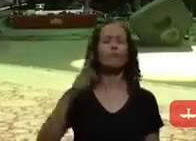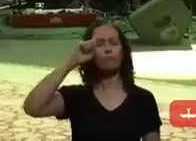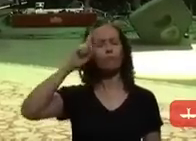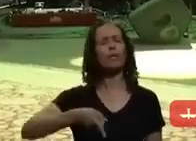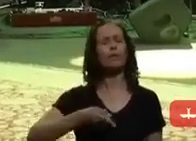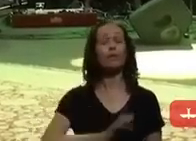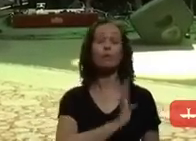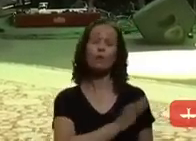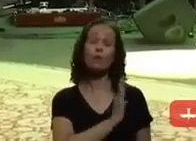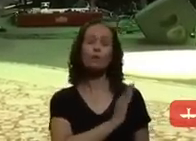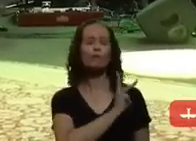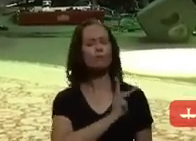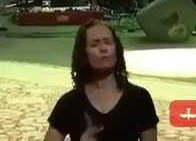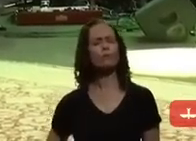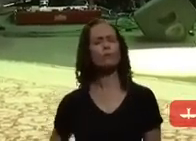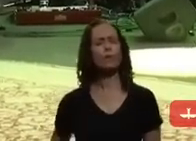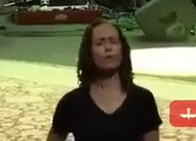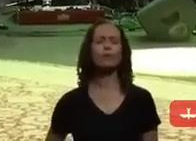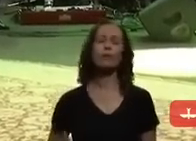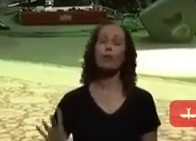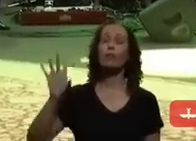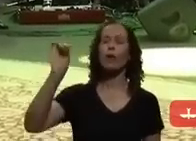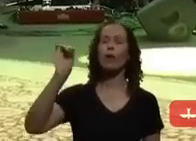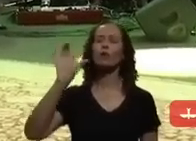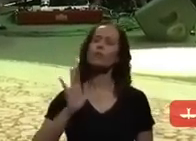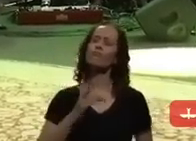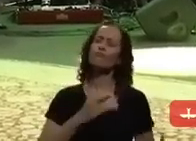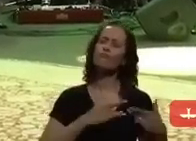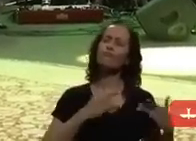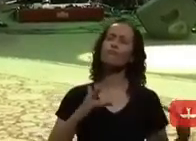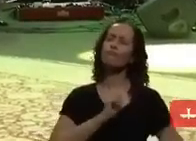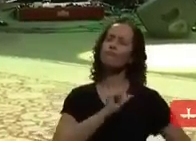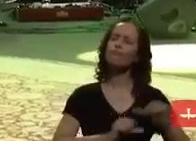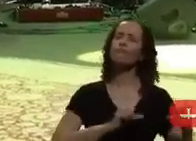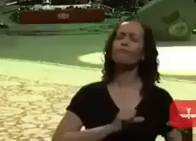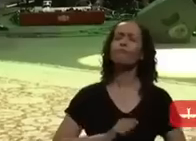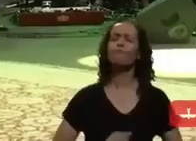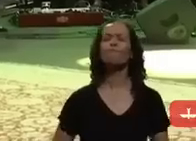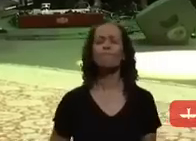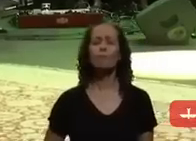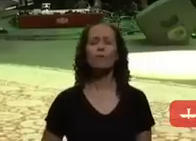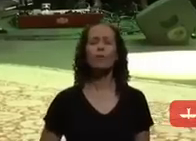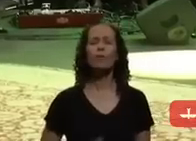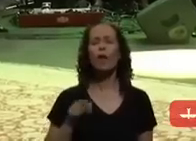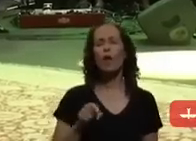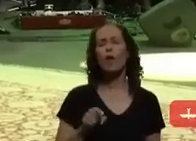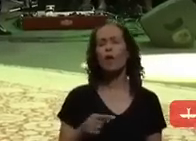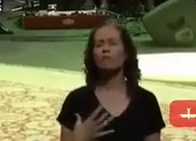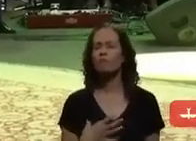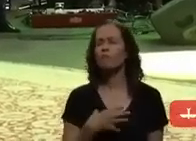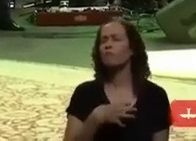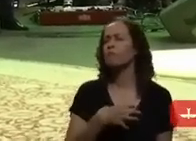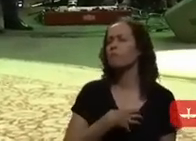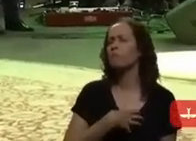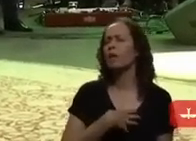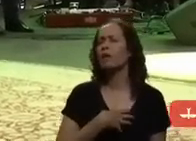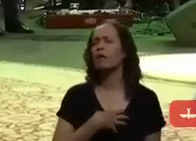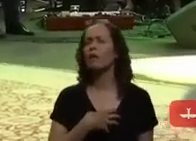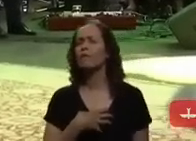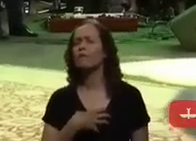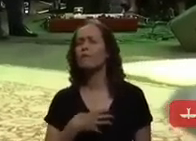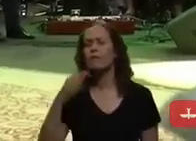presidente seja movido pelo Senhor, que a voz que ele escute seja a voz do